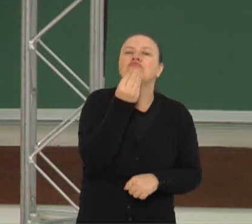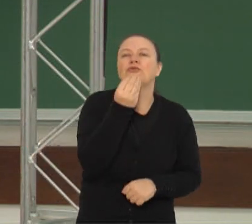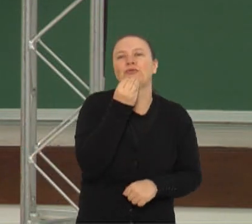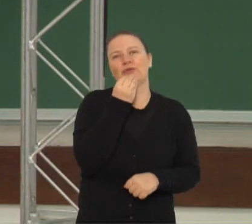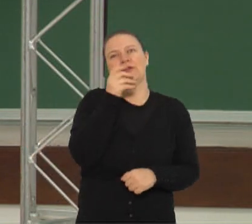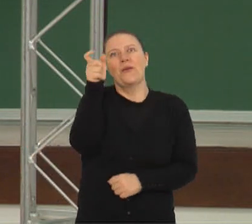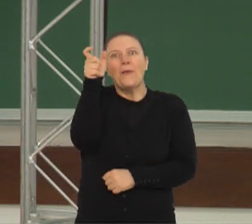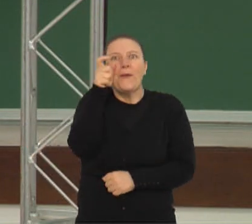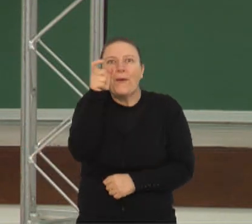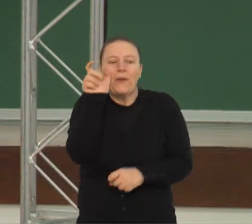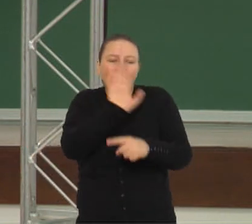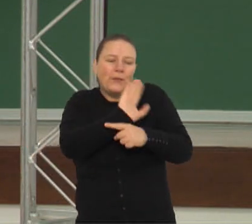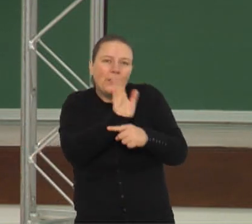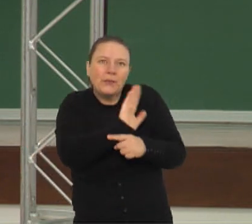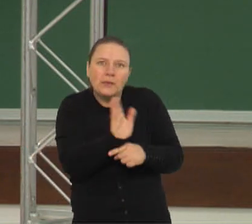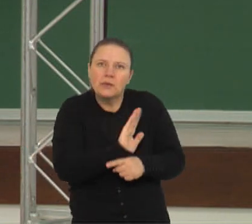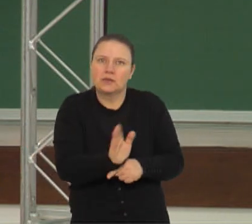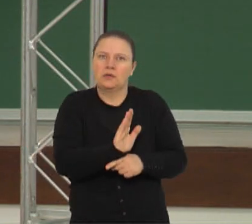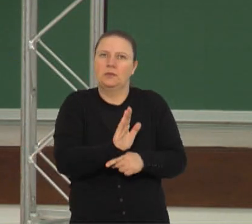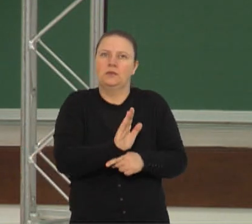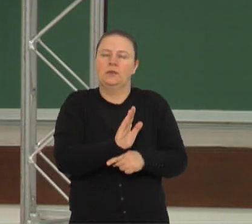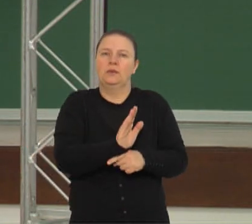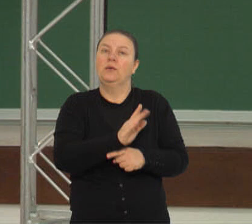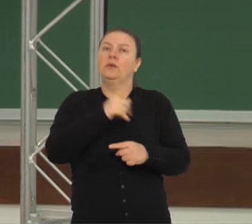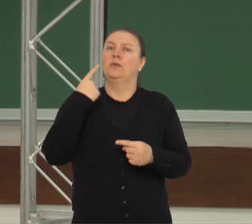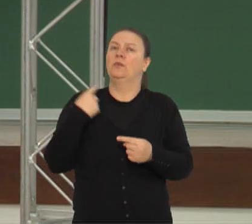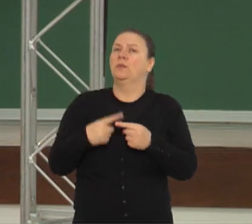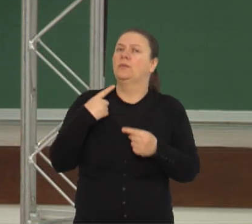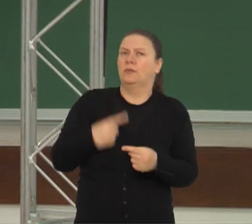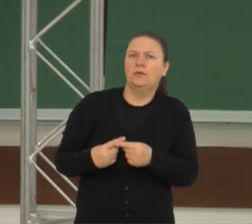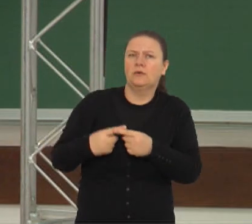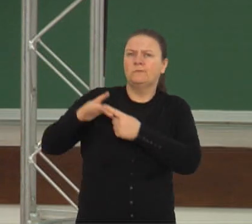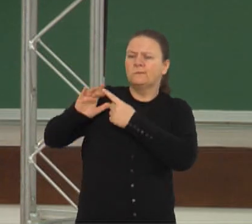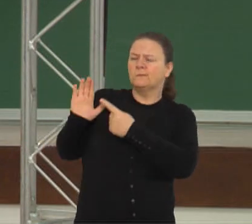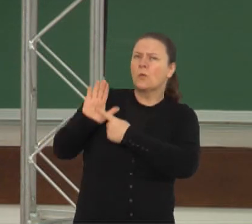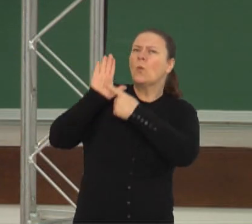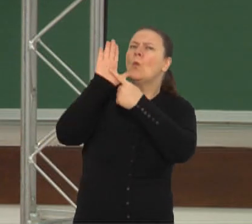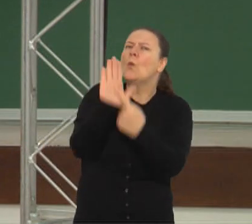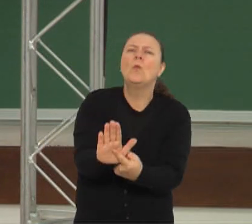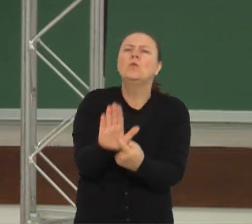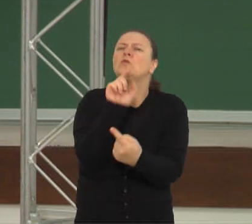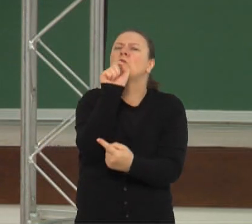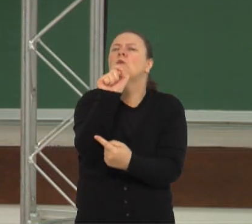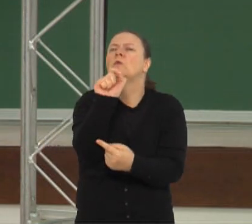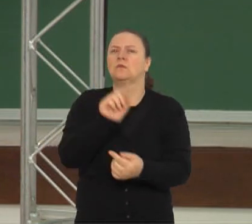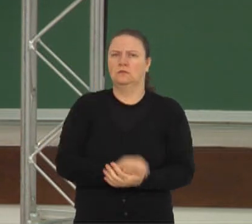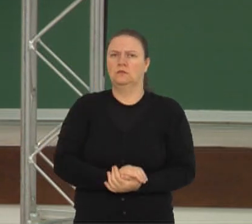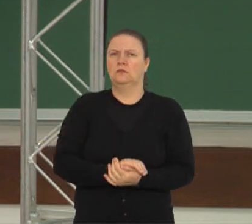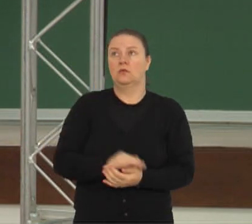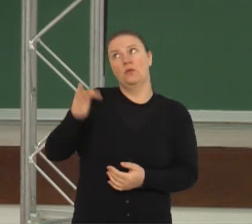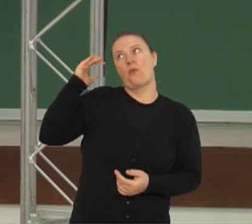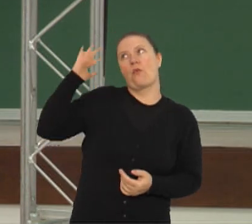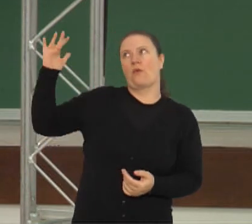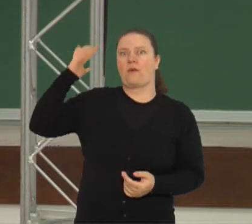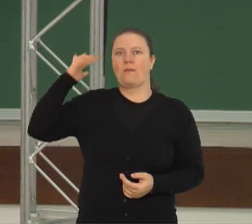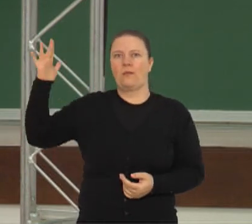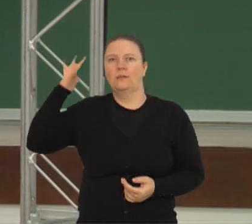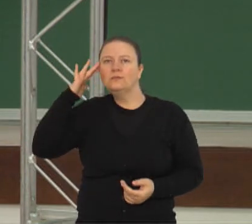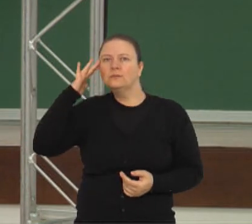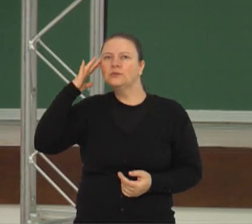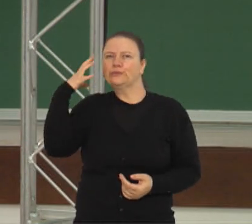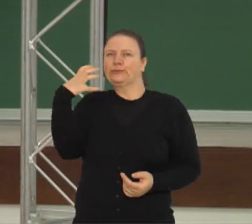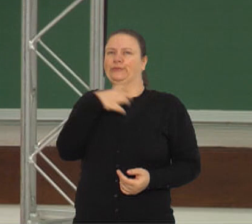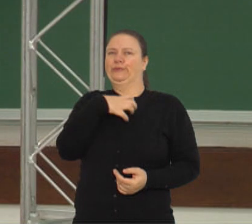assista. Assista a trilogia, porque nele está presente não só o mito da caverna de modo